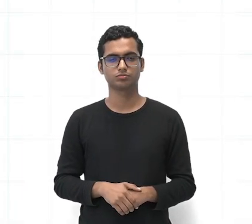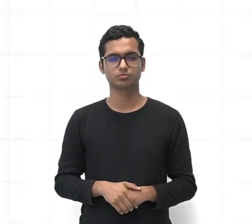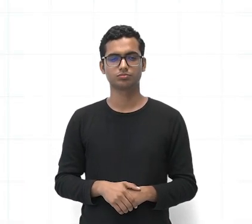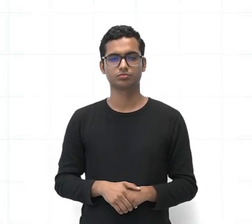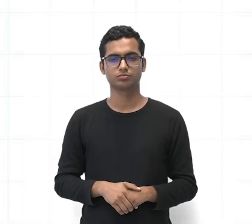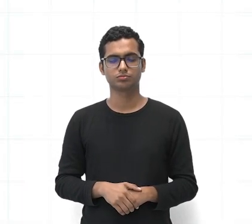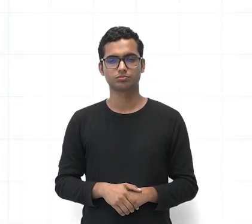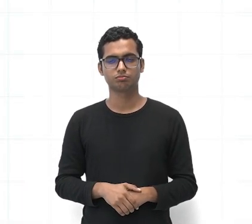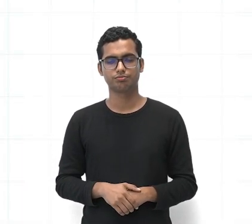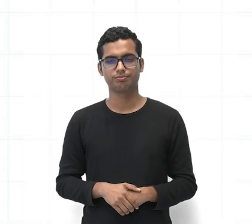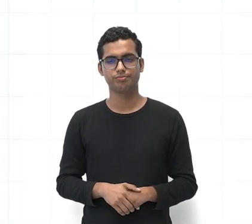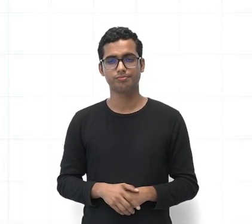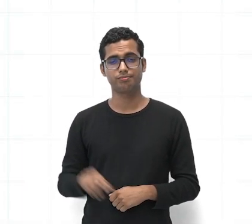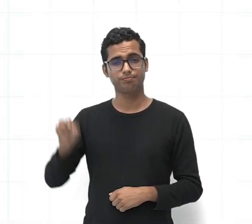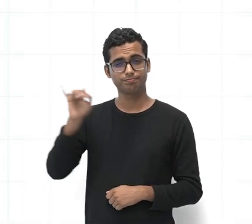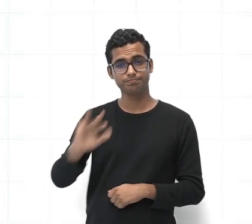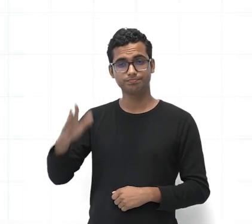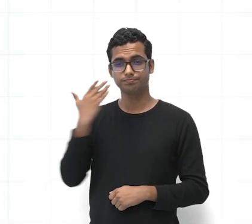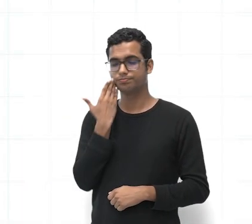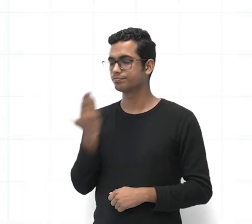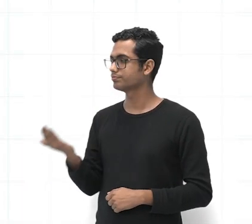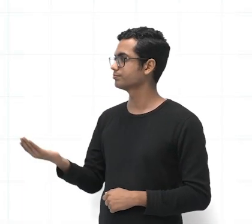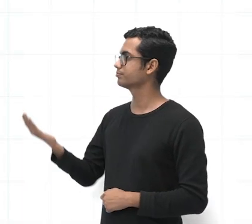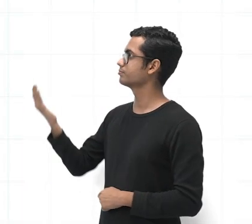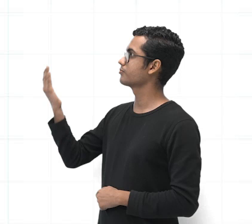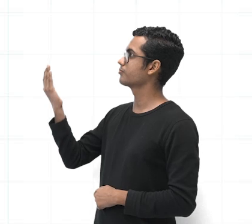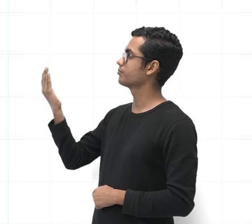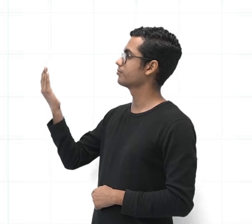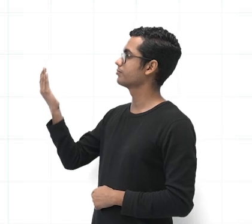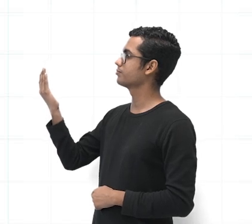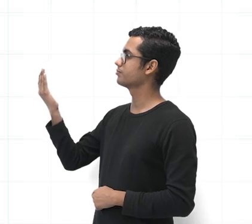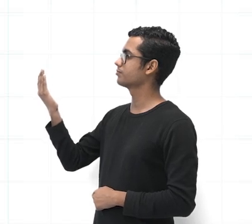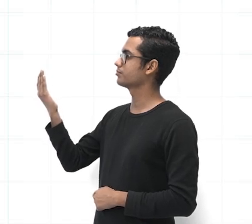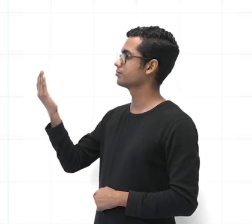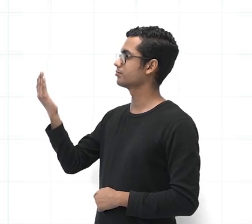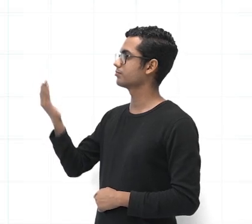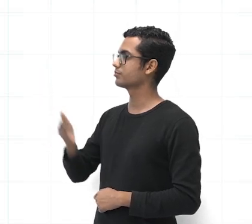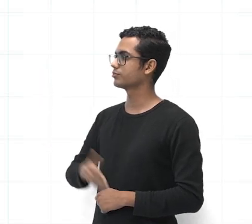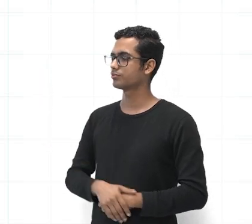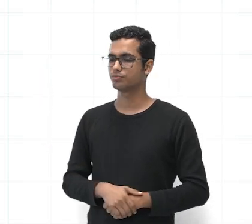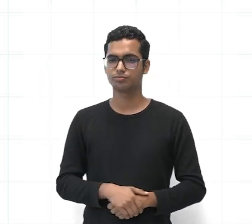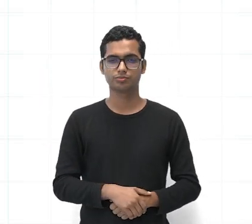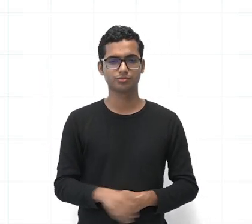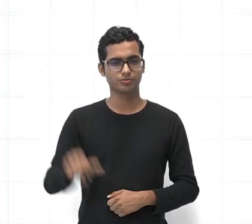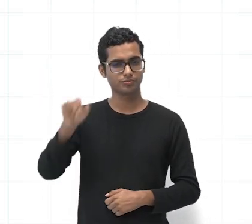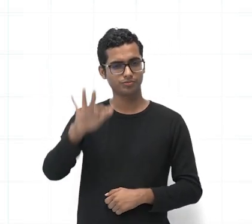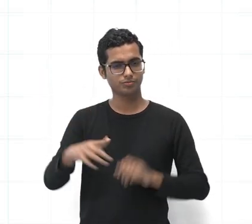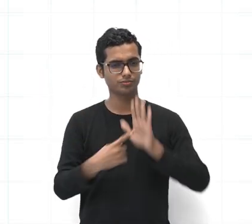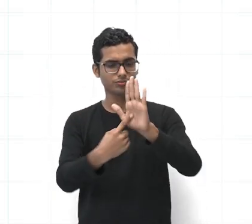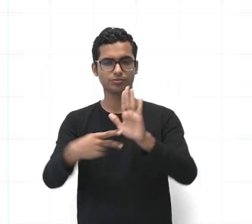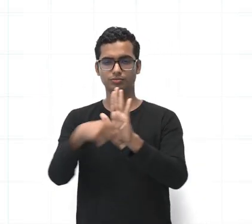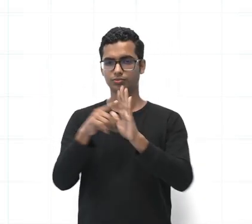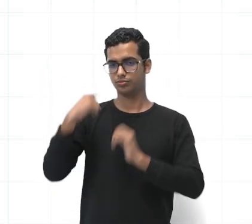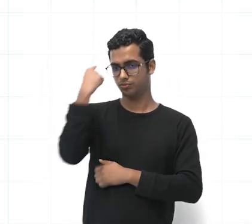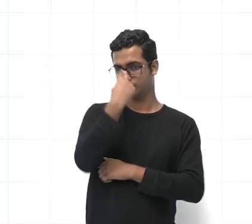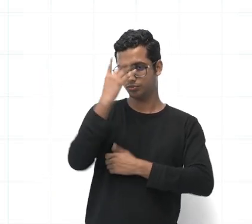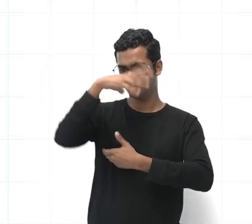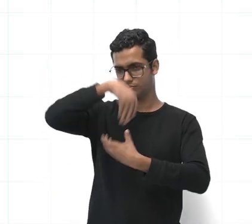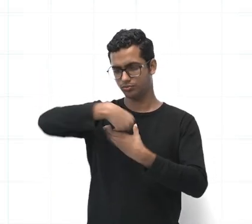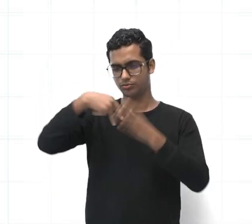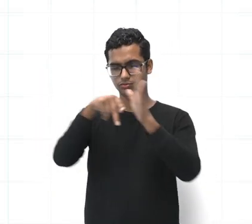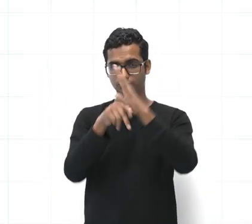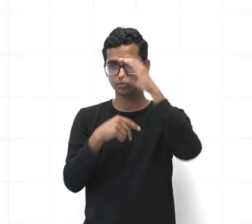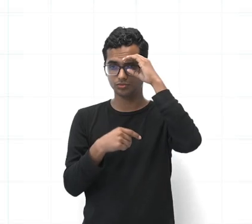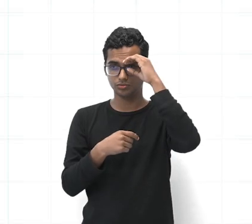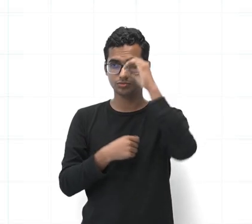Então, vocês estão vendo aí nessa imagem de perfil, a imagem do olho interno,